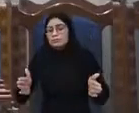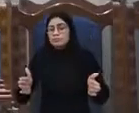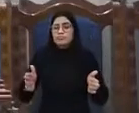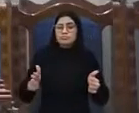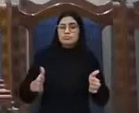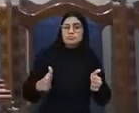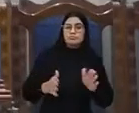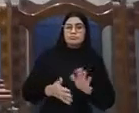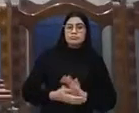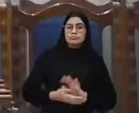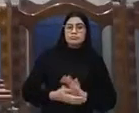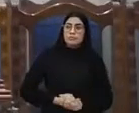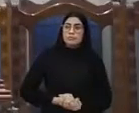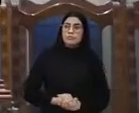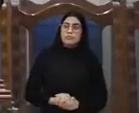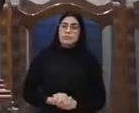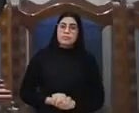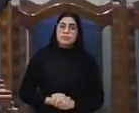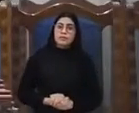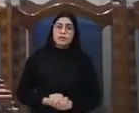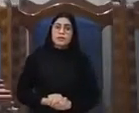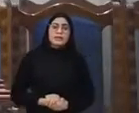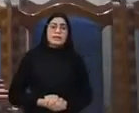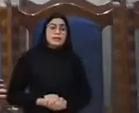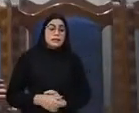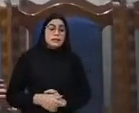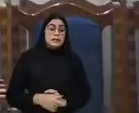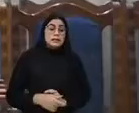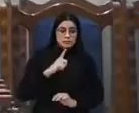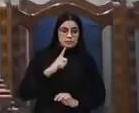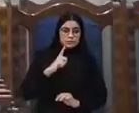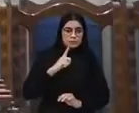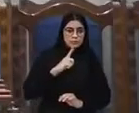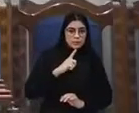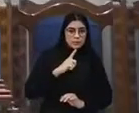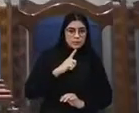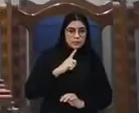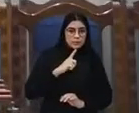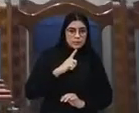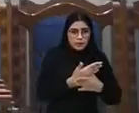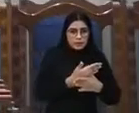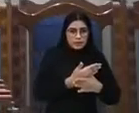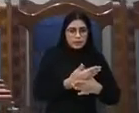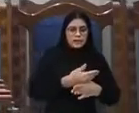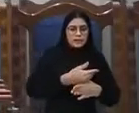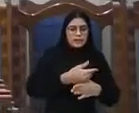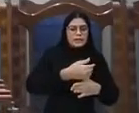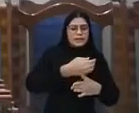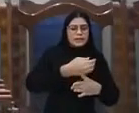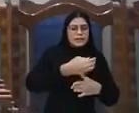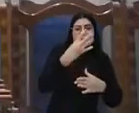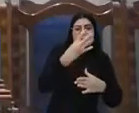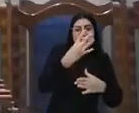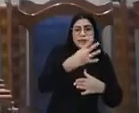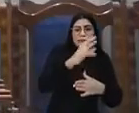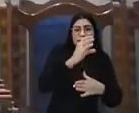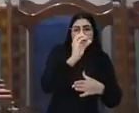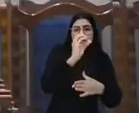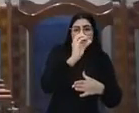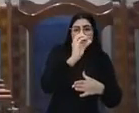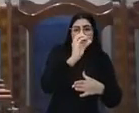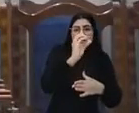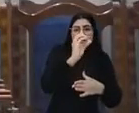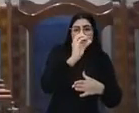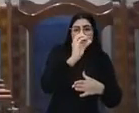início da mensagem que havia em Atenas cerca de 30.000 altares. Então todos aqueles altares